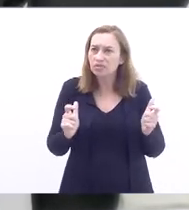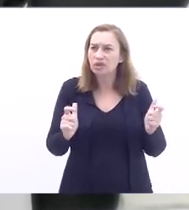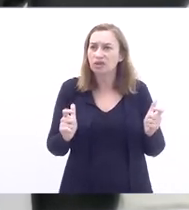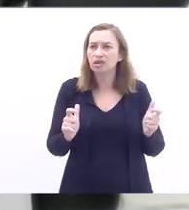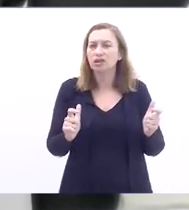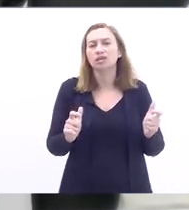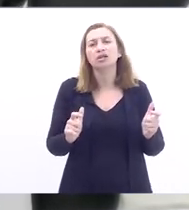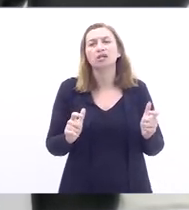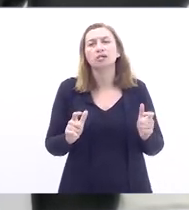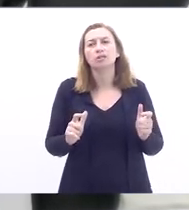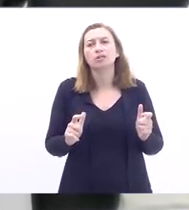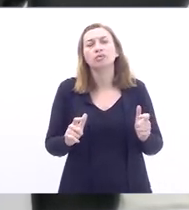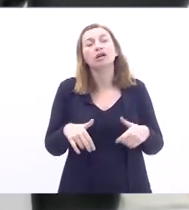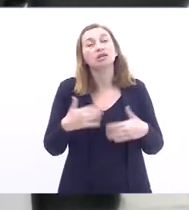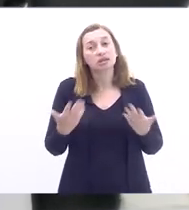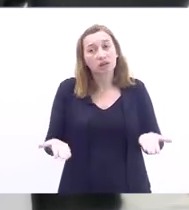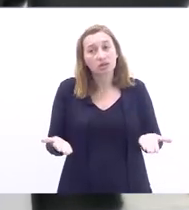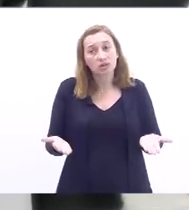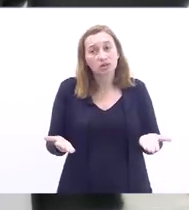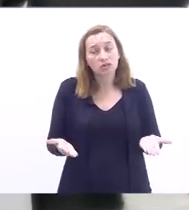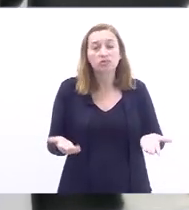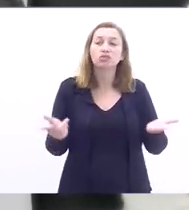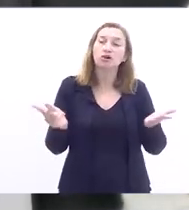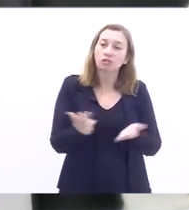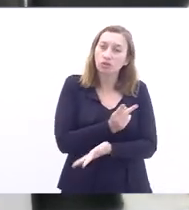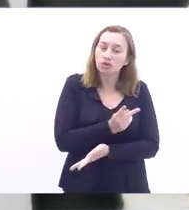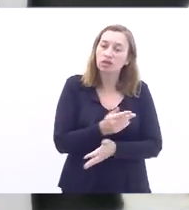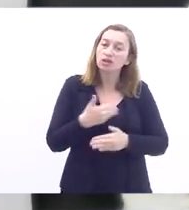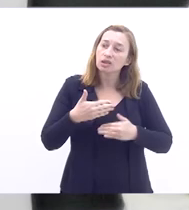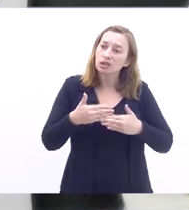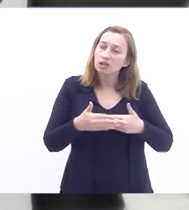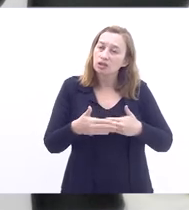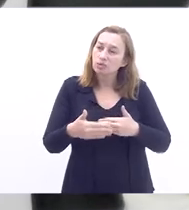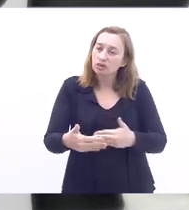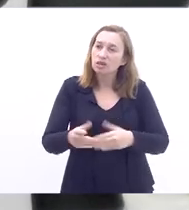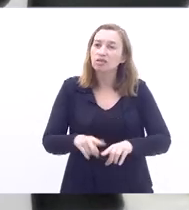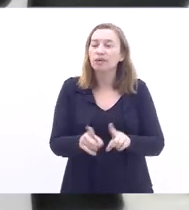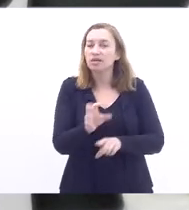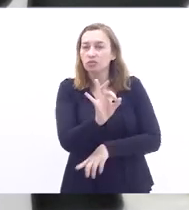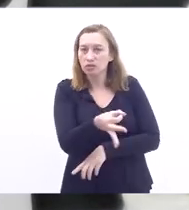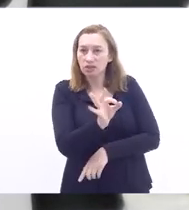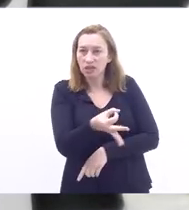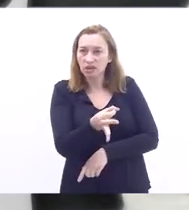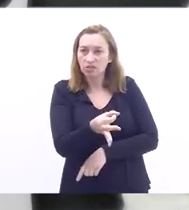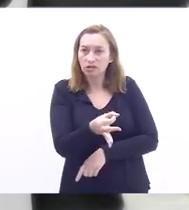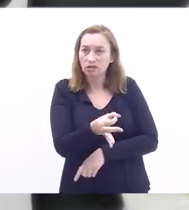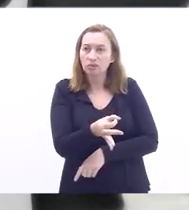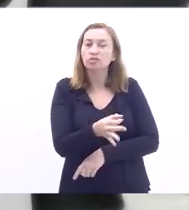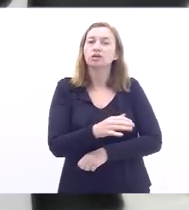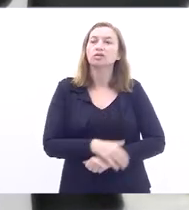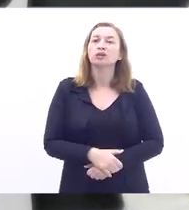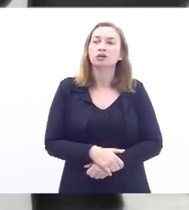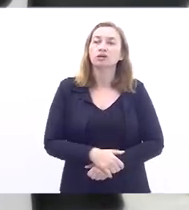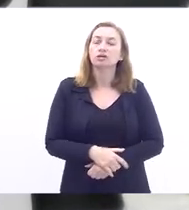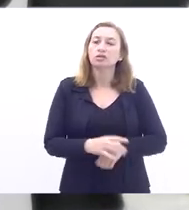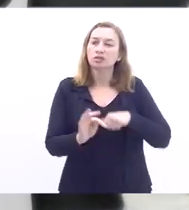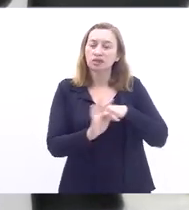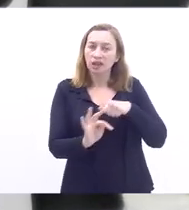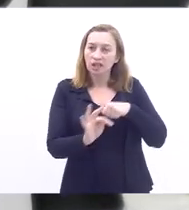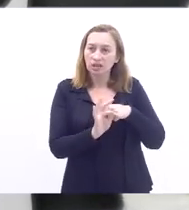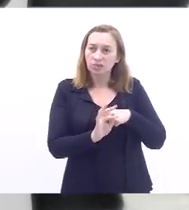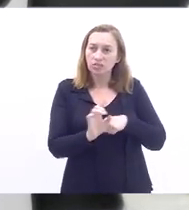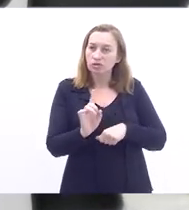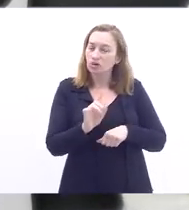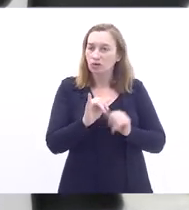da vacância então ele tá acontecendo esse processo mas é fato ainda para os resíduos térmico ou não